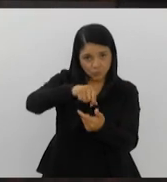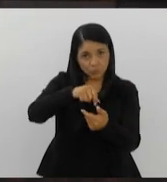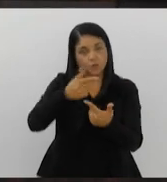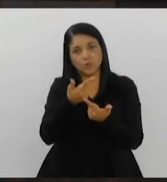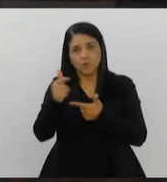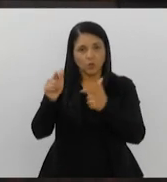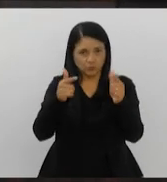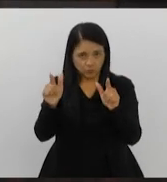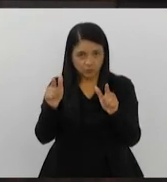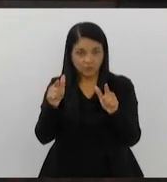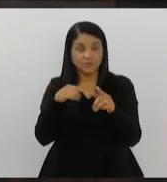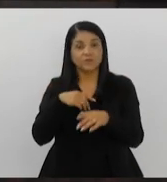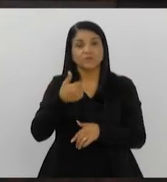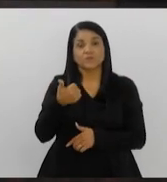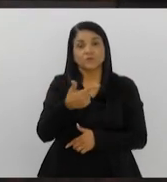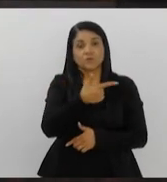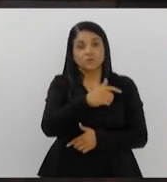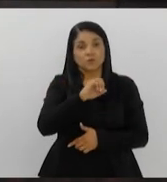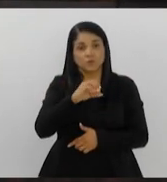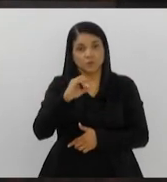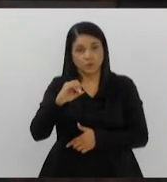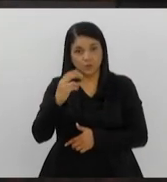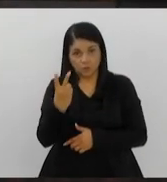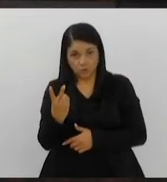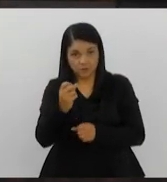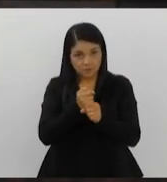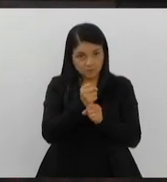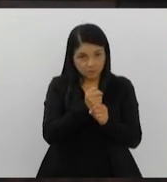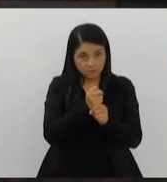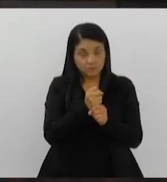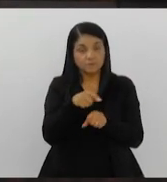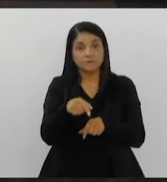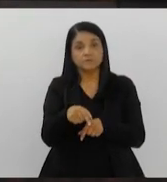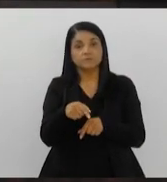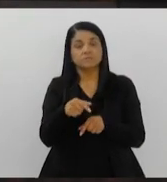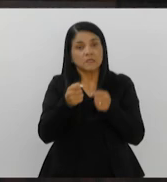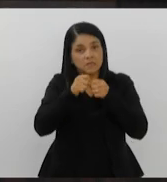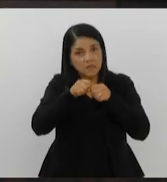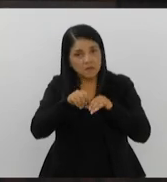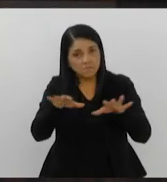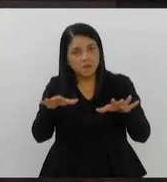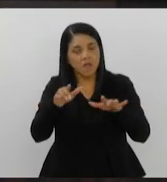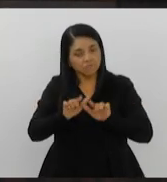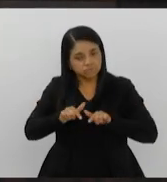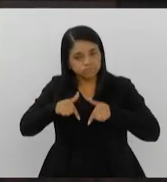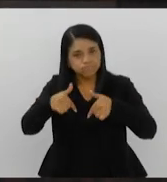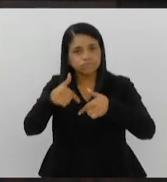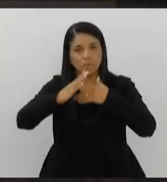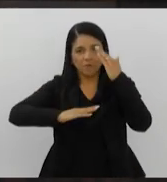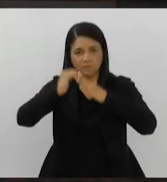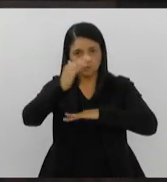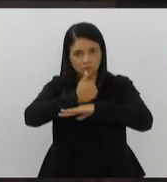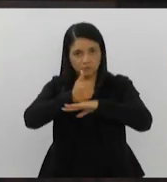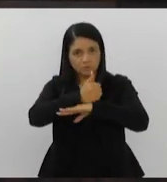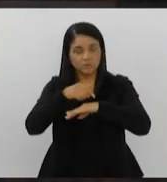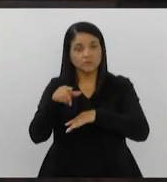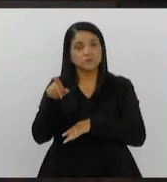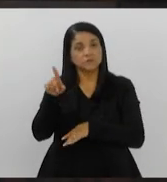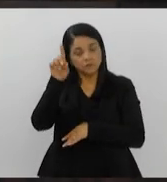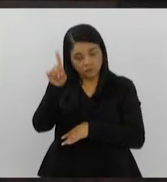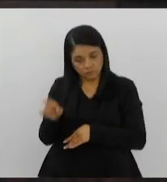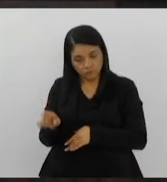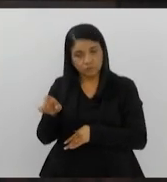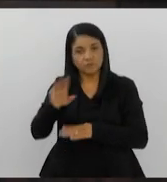outras no ano de 2002 com intuito de a sua atuação profissional Dr Henrique